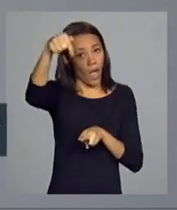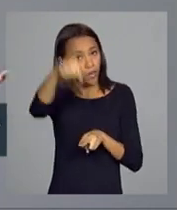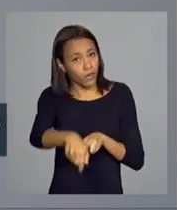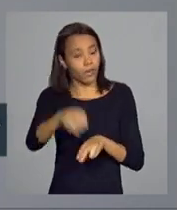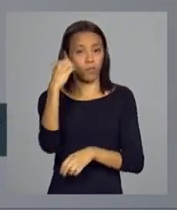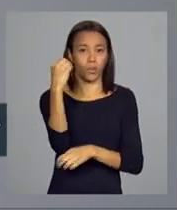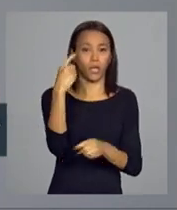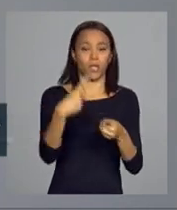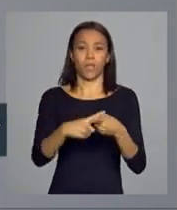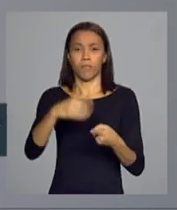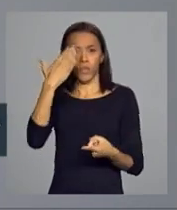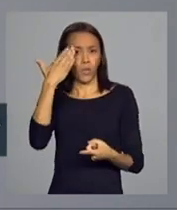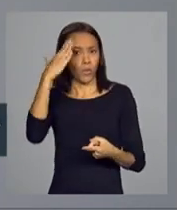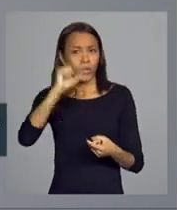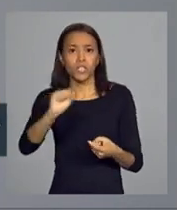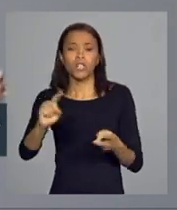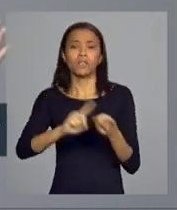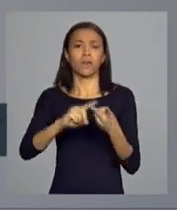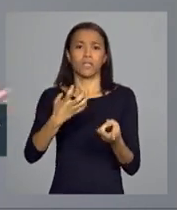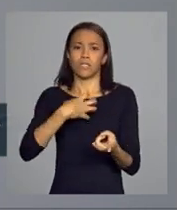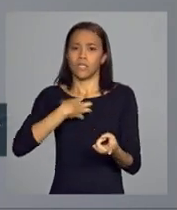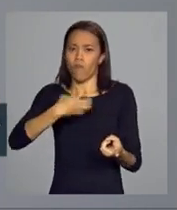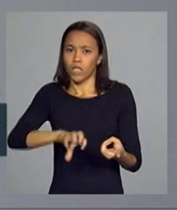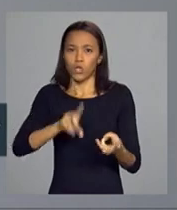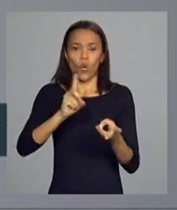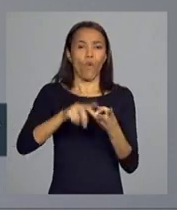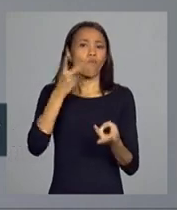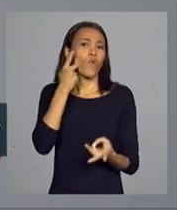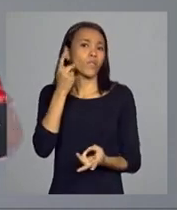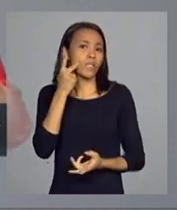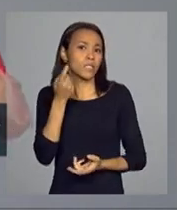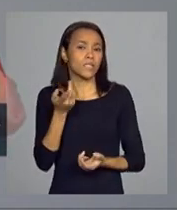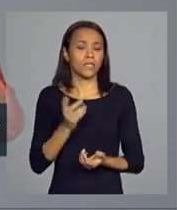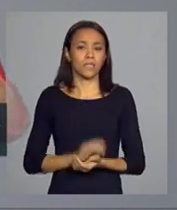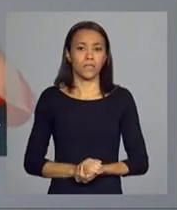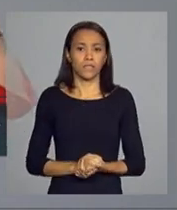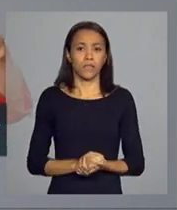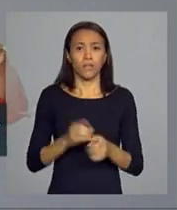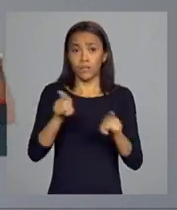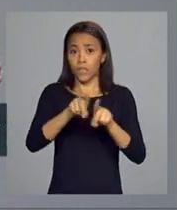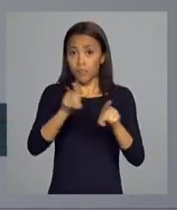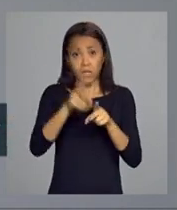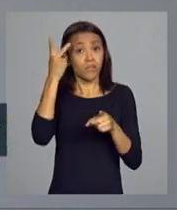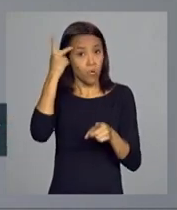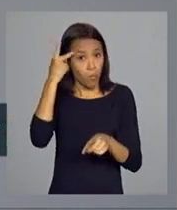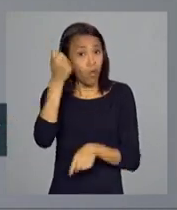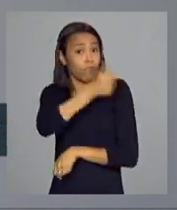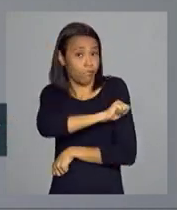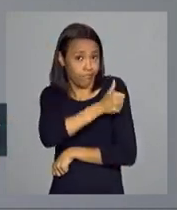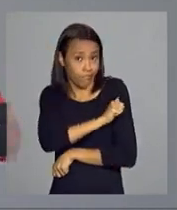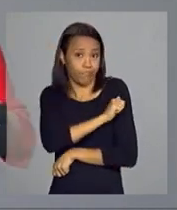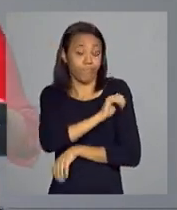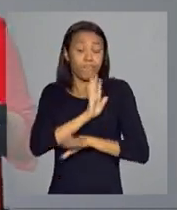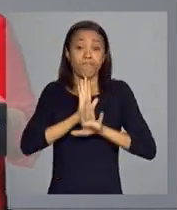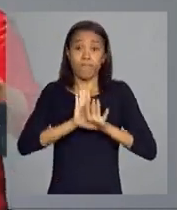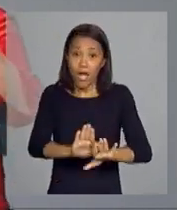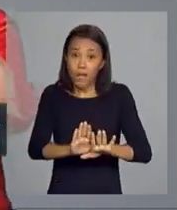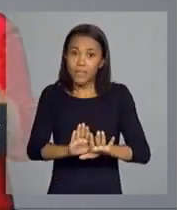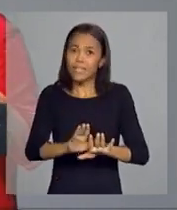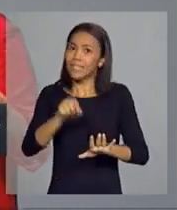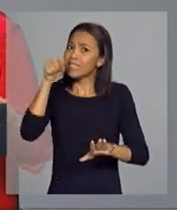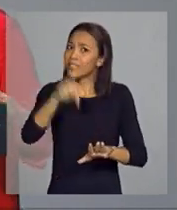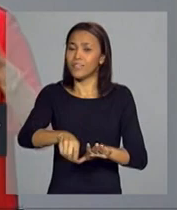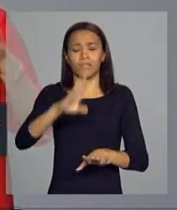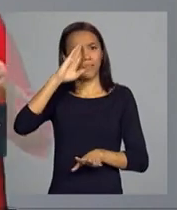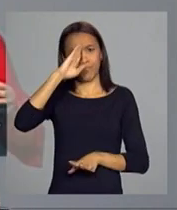em Curitiba, em Belo Horizonte, Salvador, Fortaleza, além de São Paulo e Rio. Mas isso é